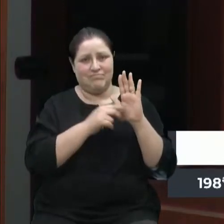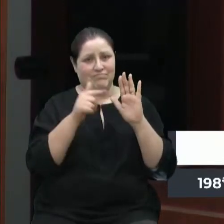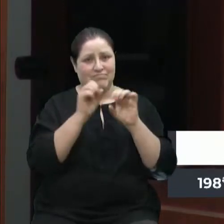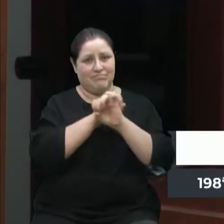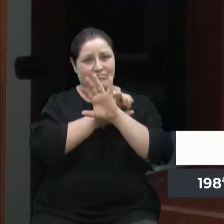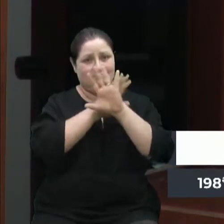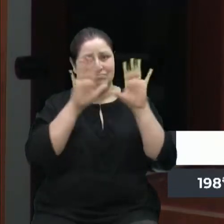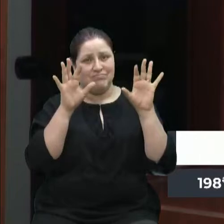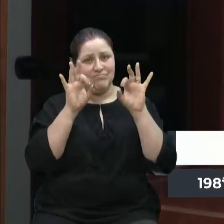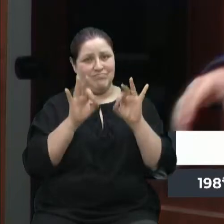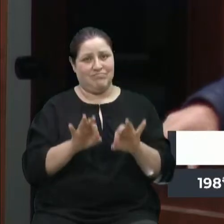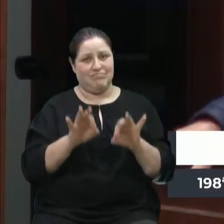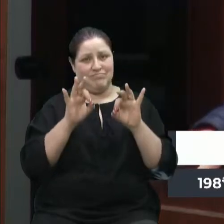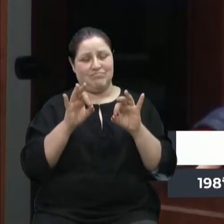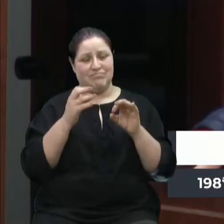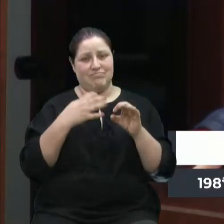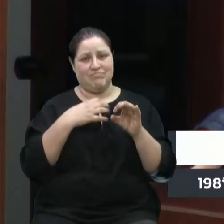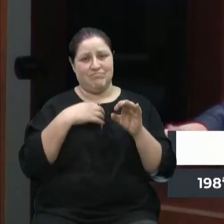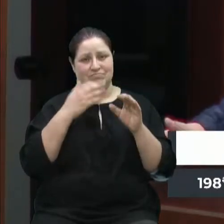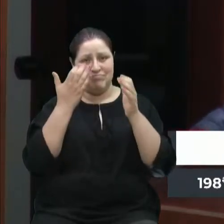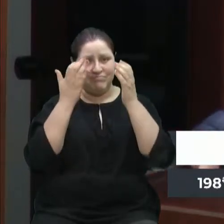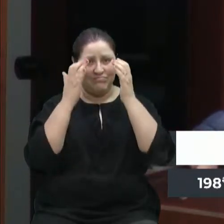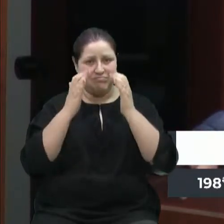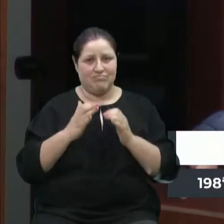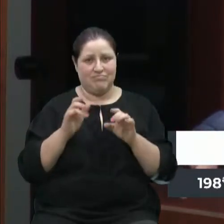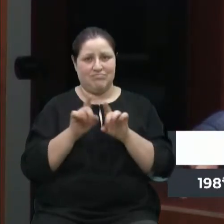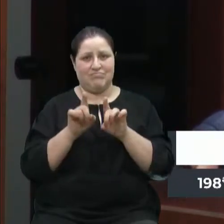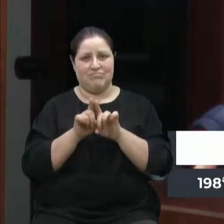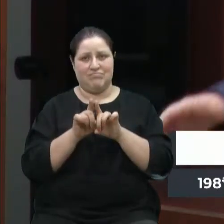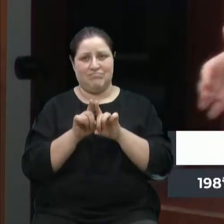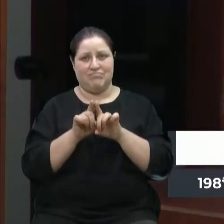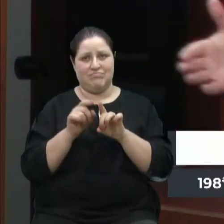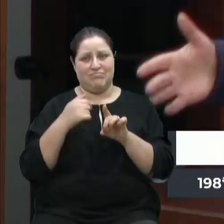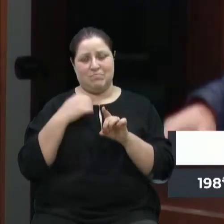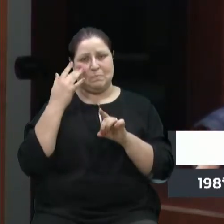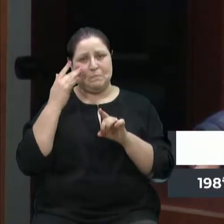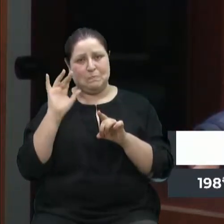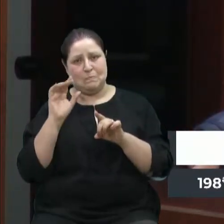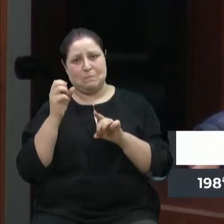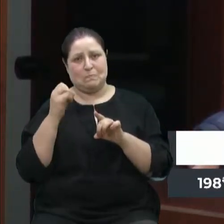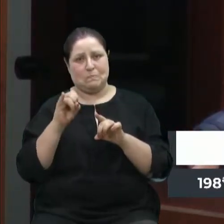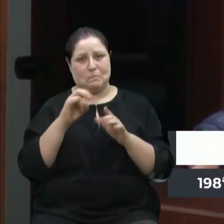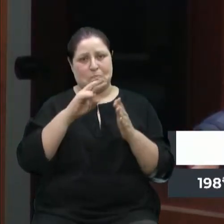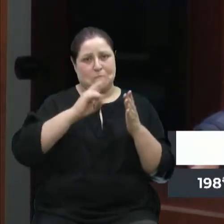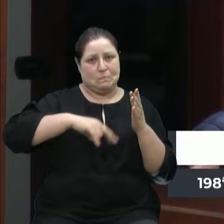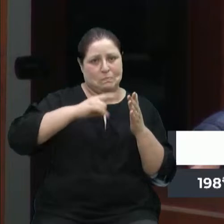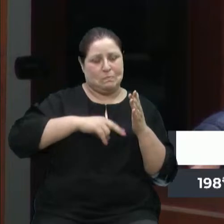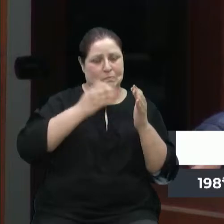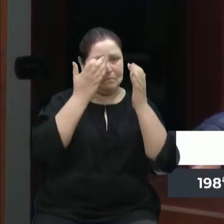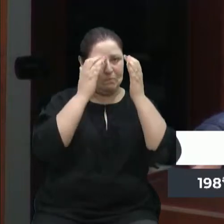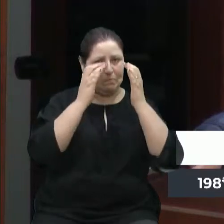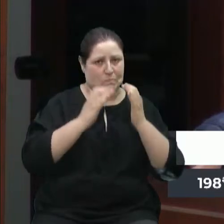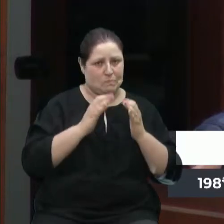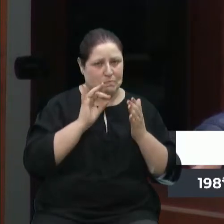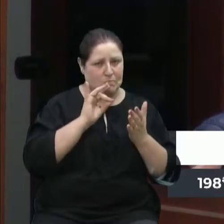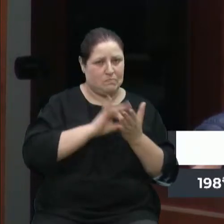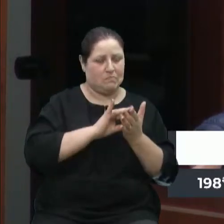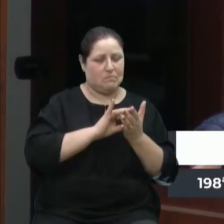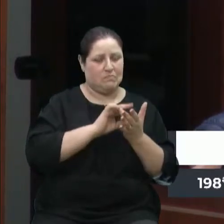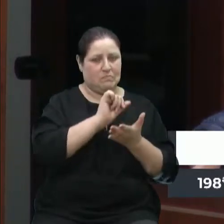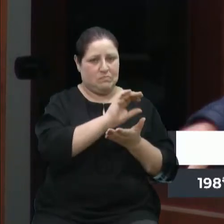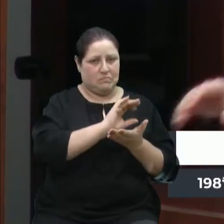estabelecidos e a forma de análise, inclusive, né, eu não sei se foi feito realmente a análise do